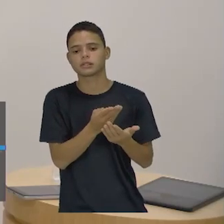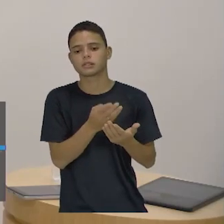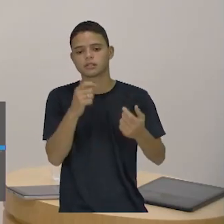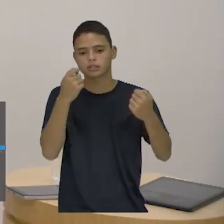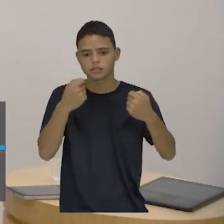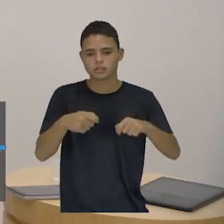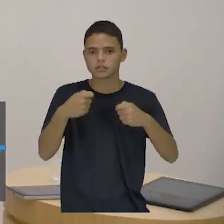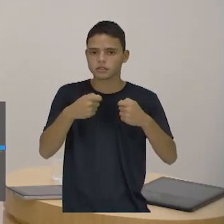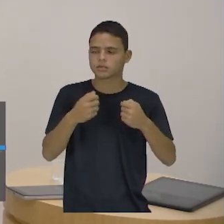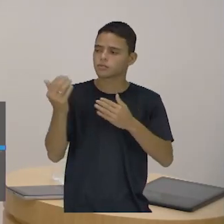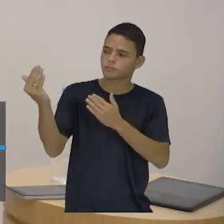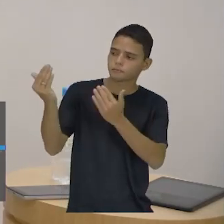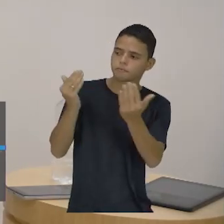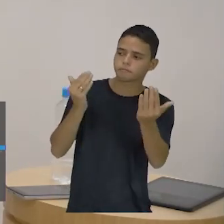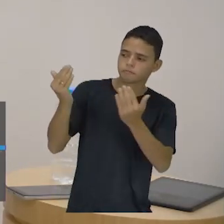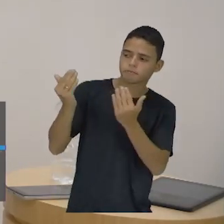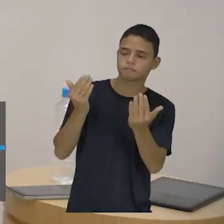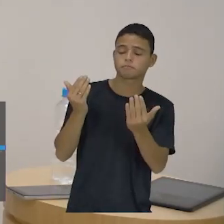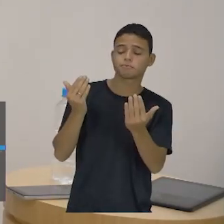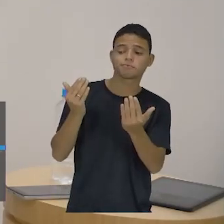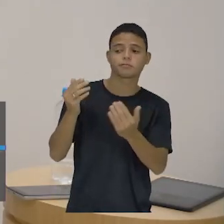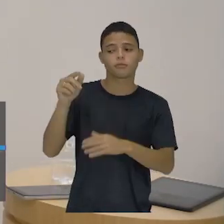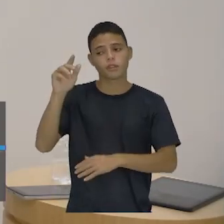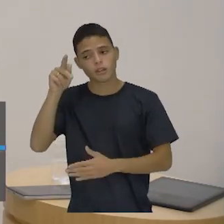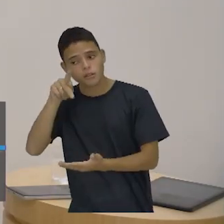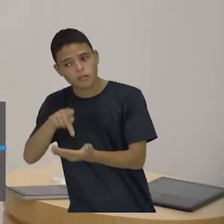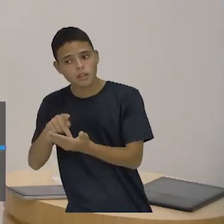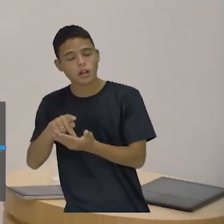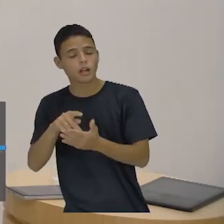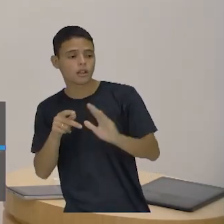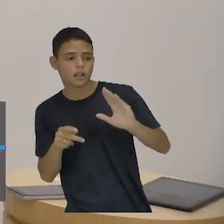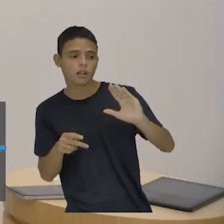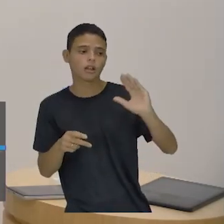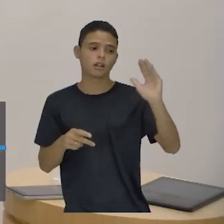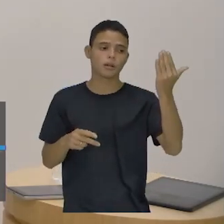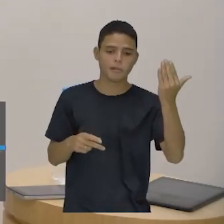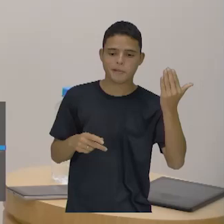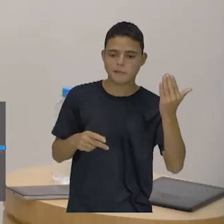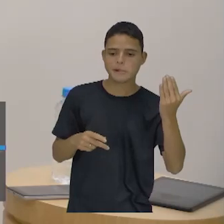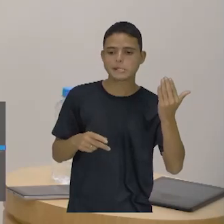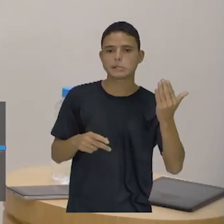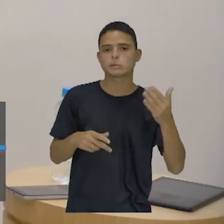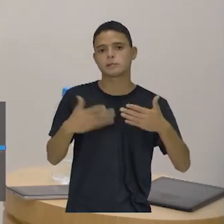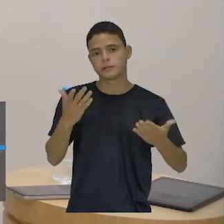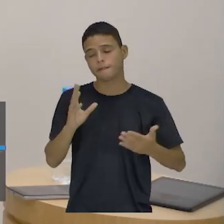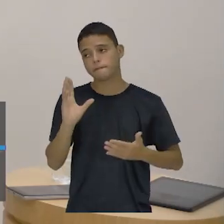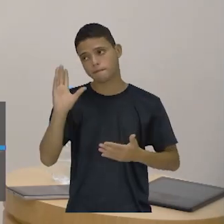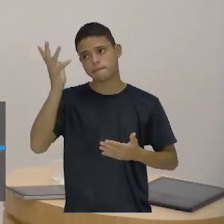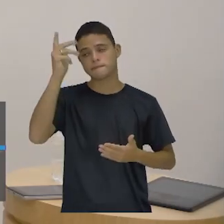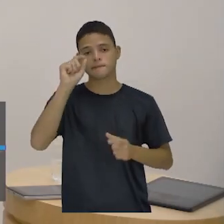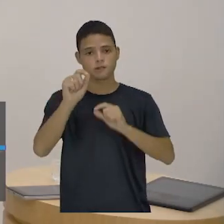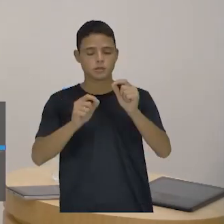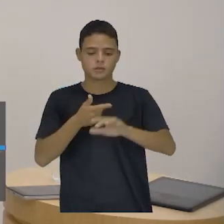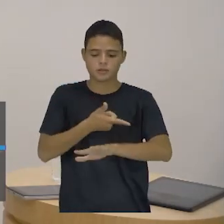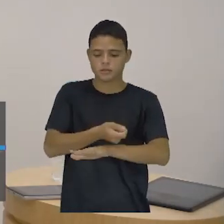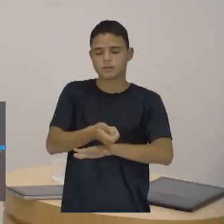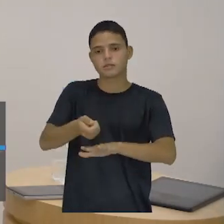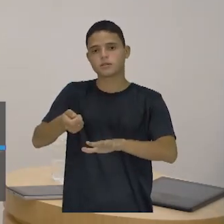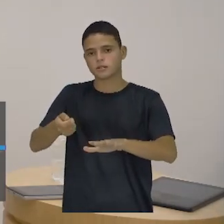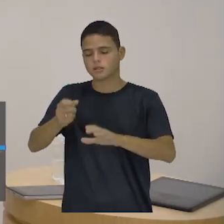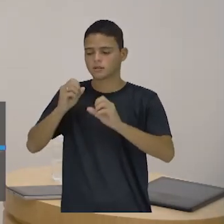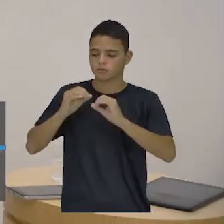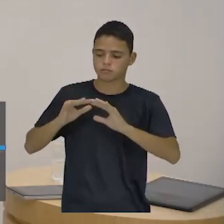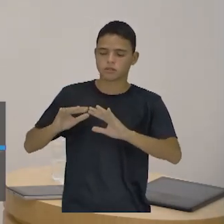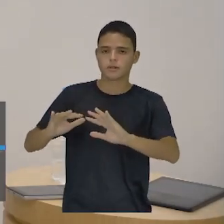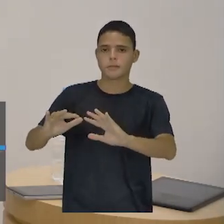necessário diferenciar. Olha, isso aqui é entretenimento, né? Não pode ser tido como verdade, senão acaba criando-se fake news, né? E acaba se vivendo num